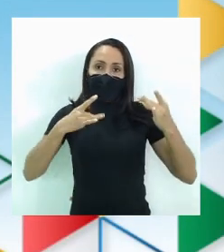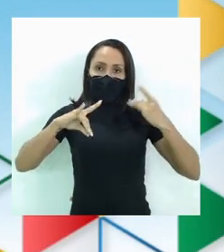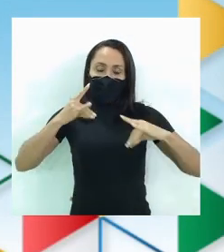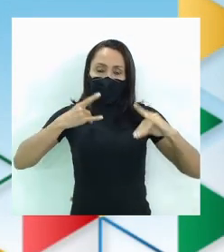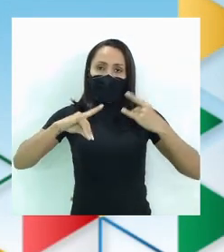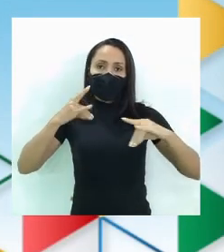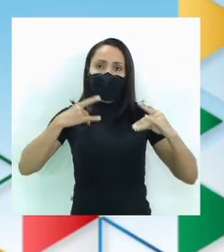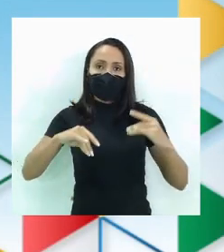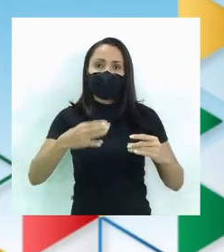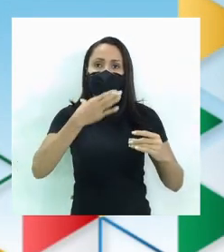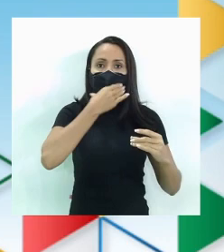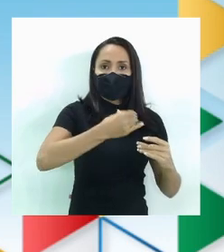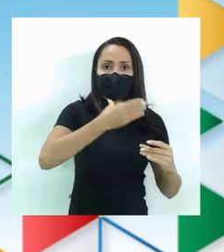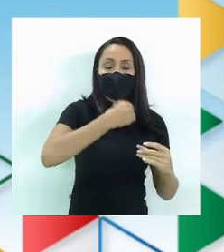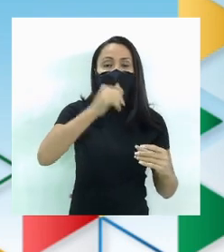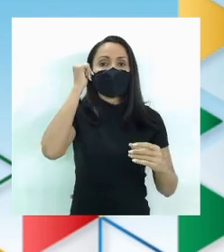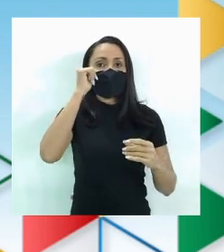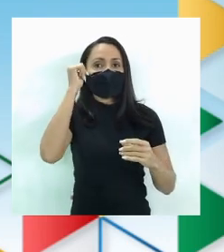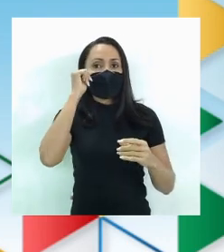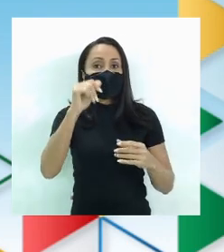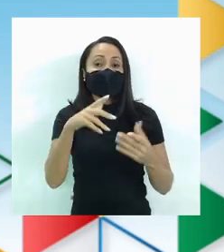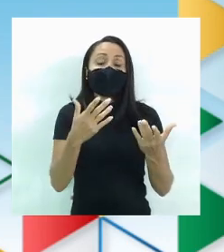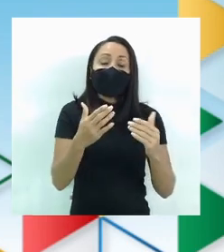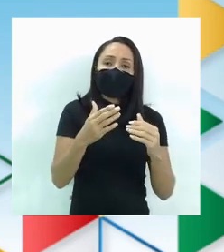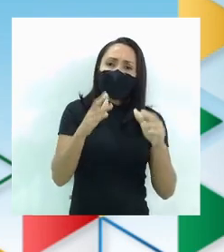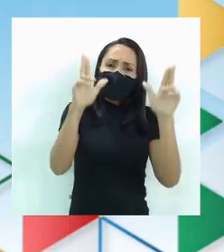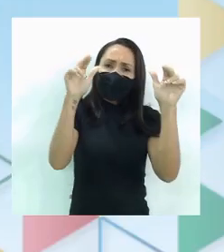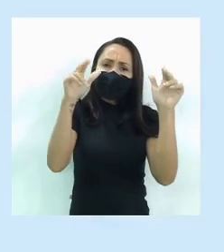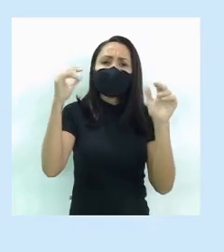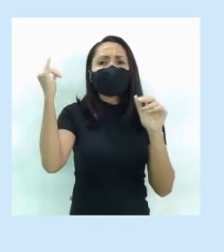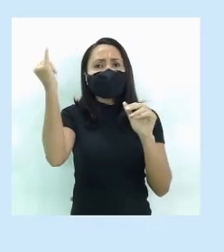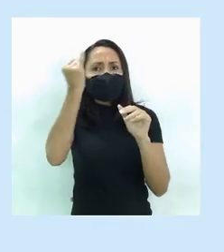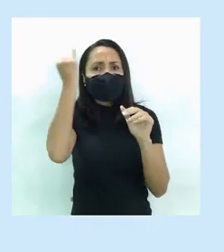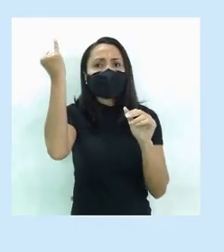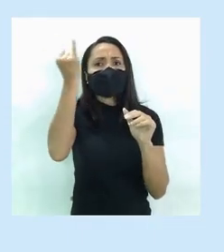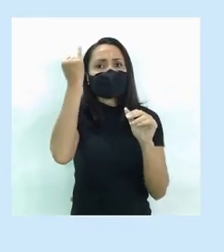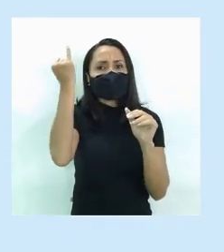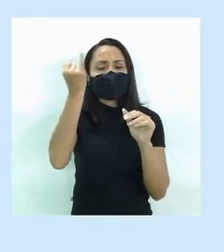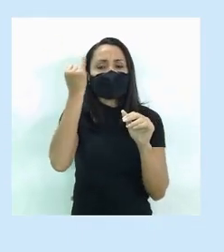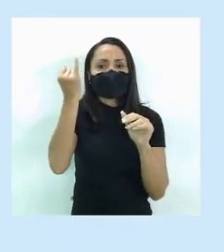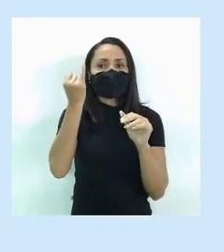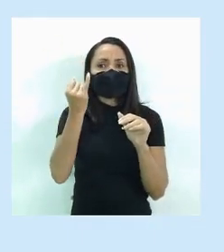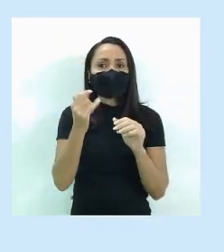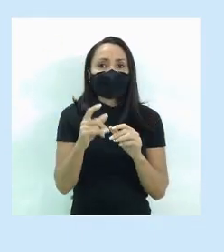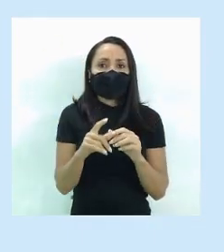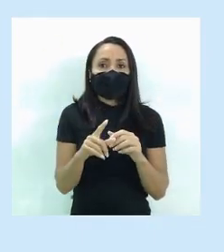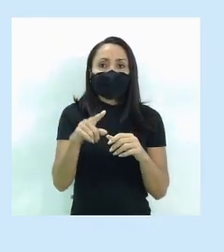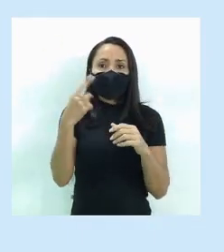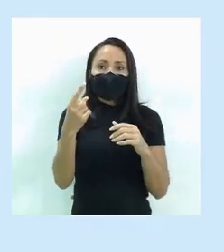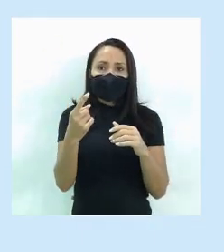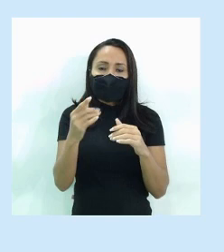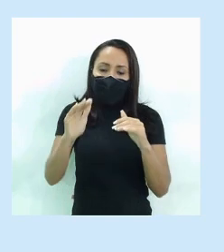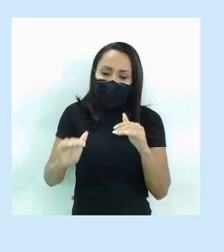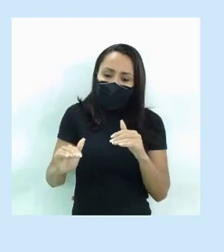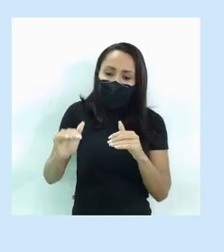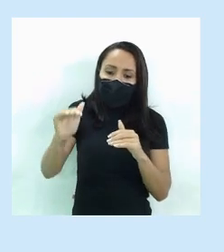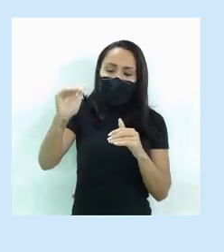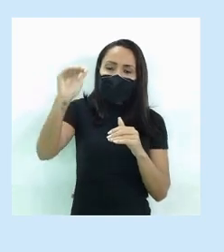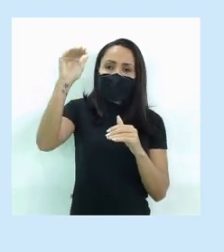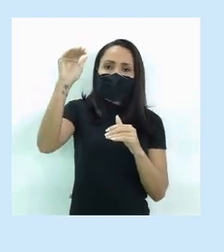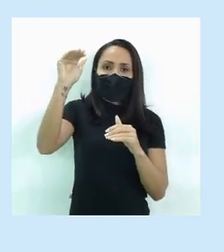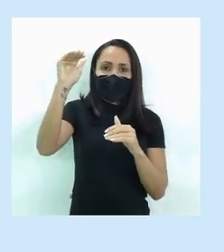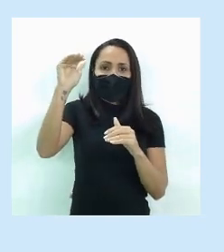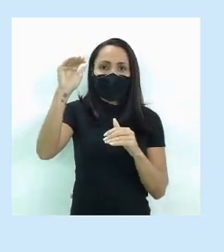e femininos, tá certo? É um assunto muito importante, tá certo? No seu no seu